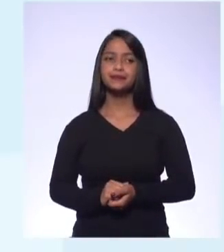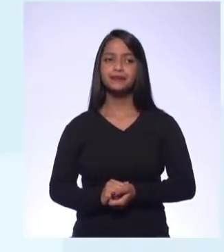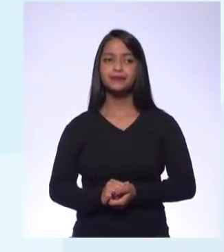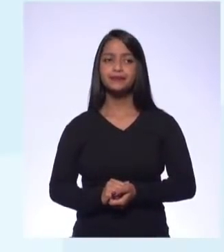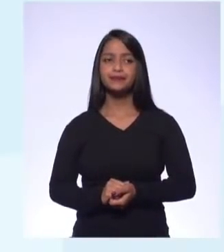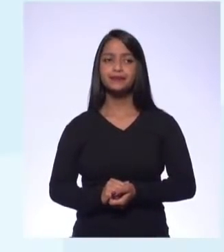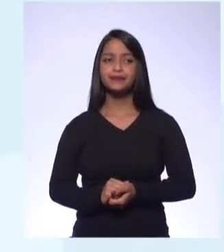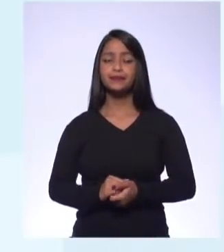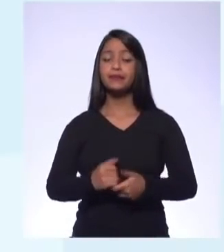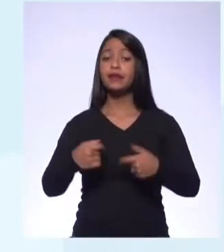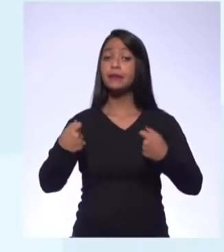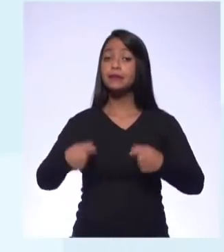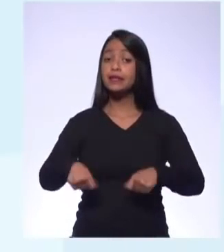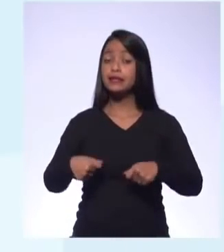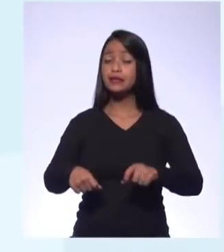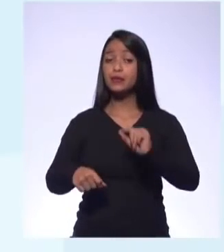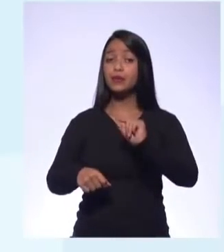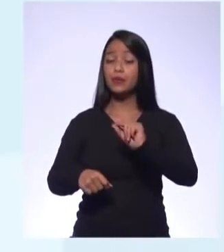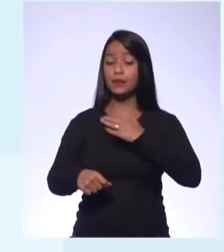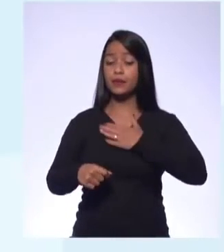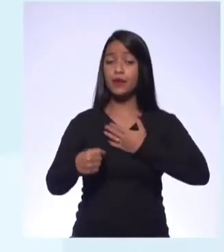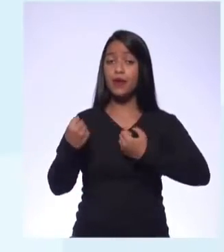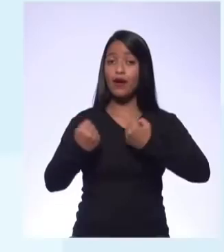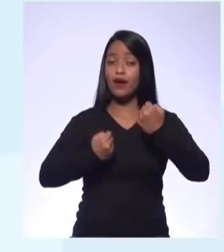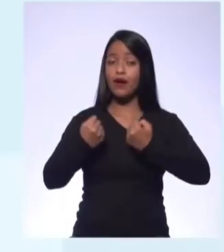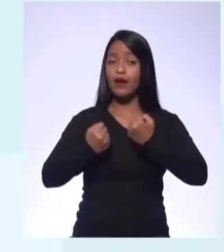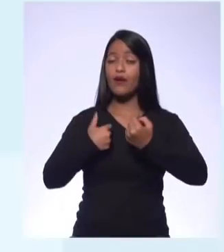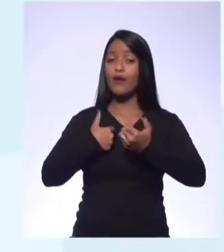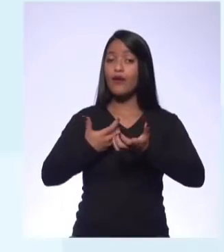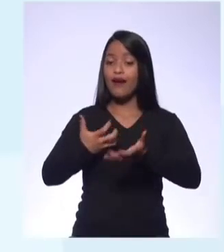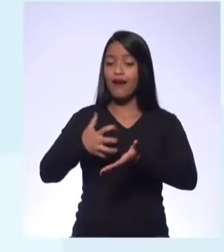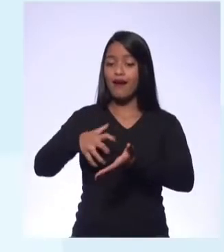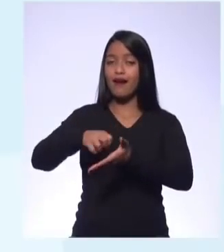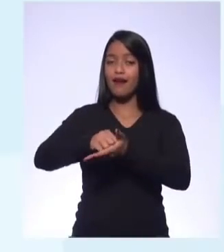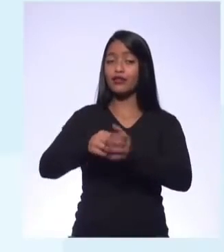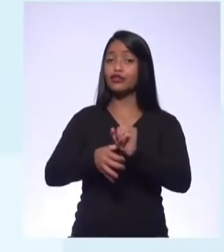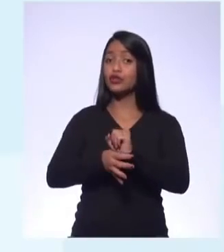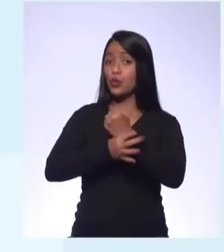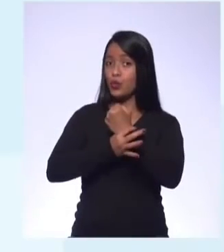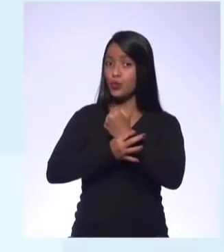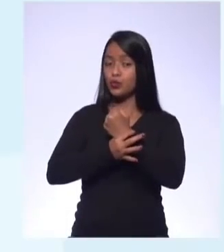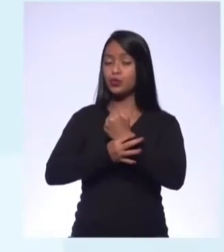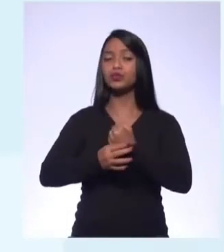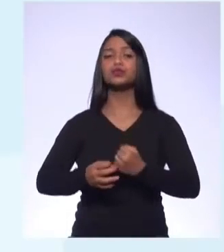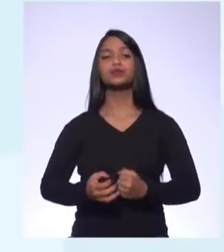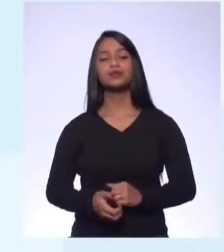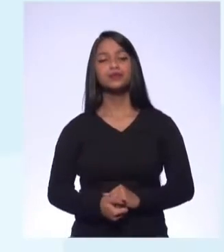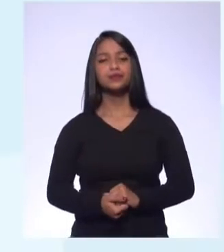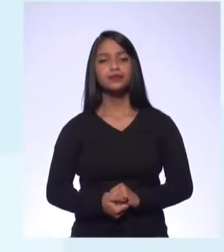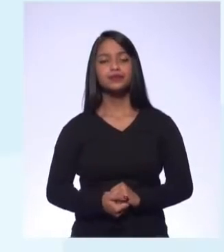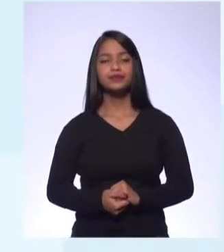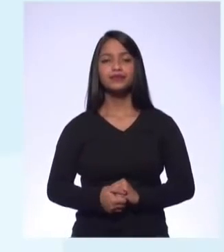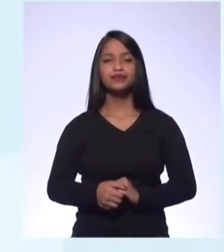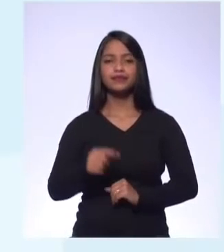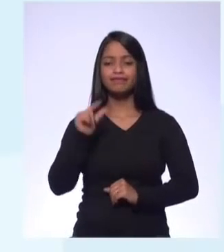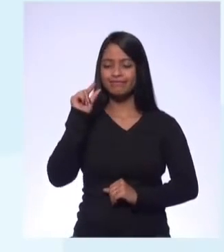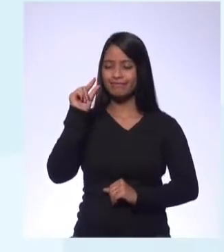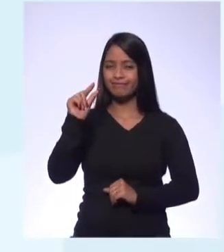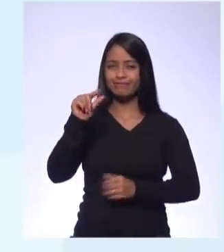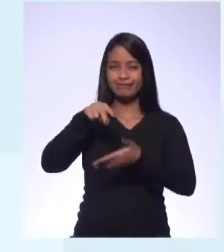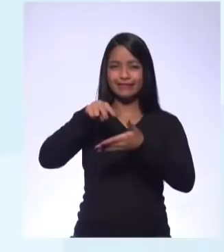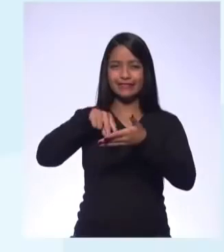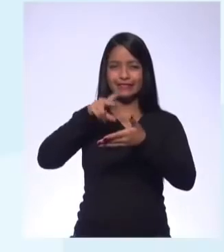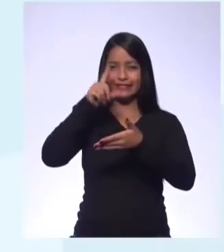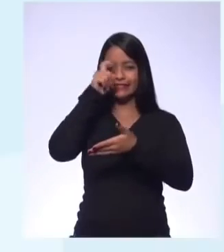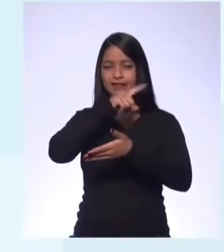Precisamos fazer um seguro para o meu carro. Preciso. É preciso? Desculpa. É que tá bem pequenininho, gente. Ficou